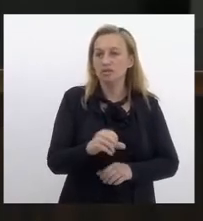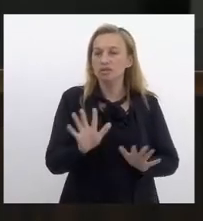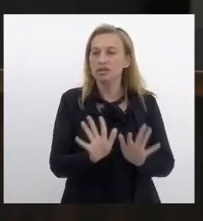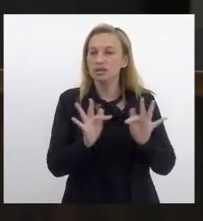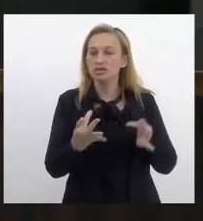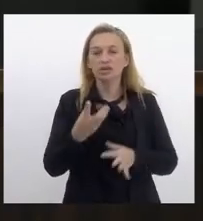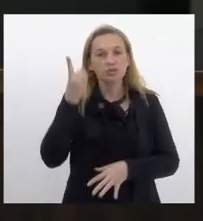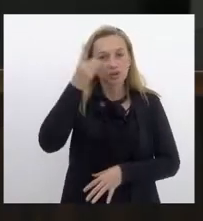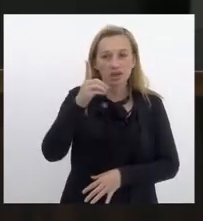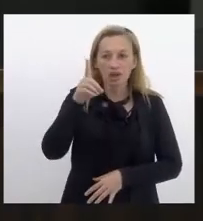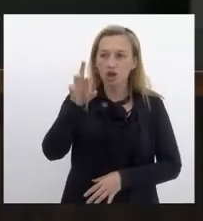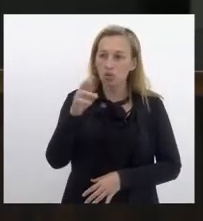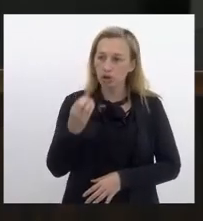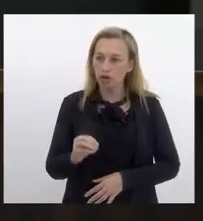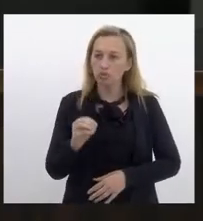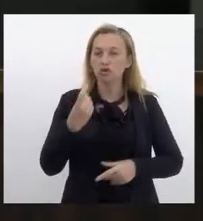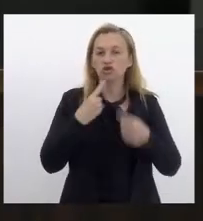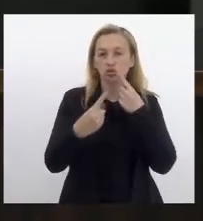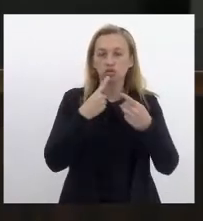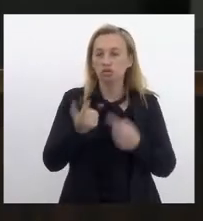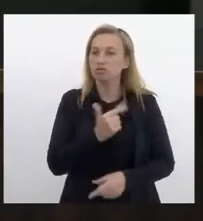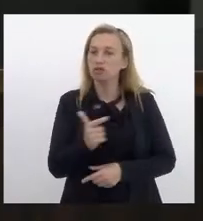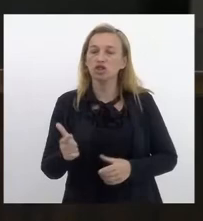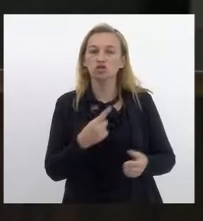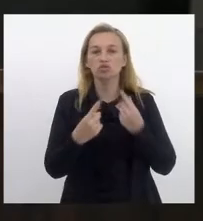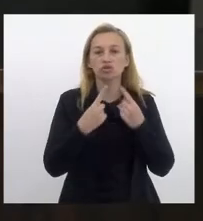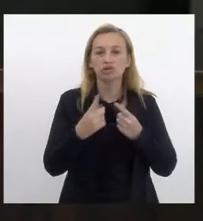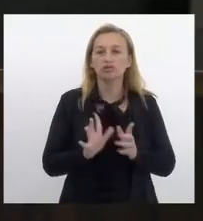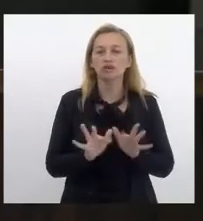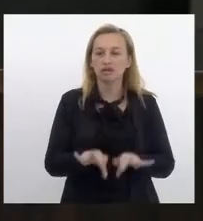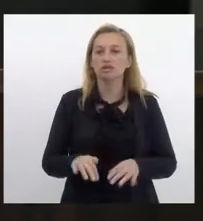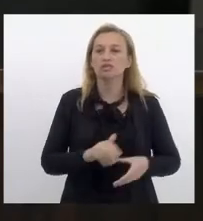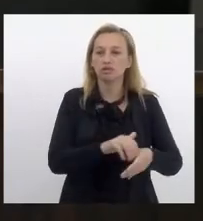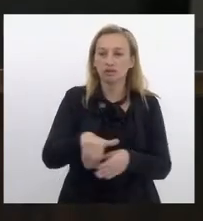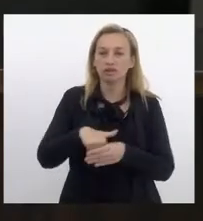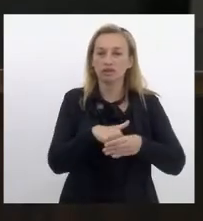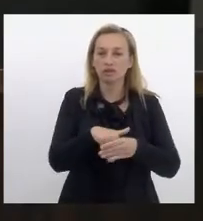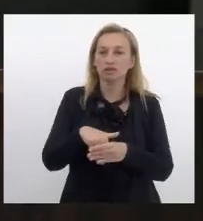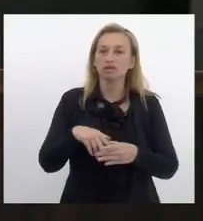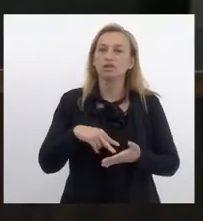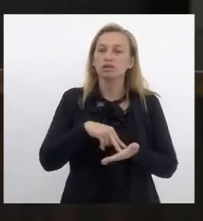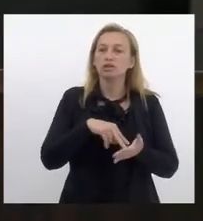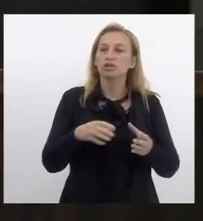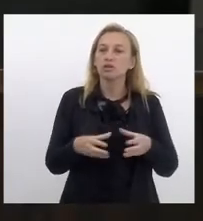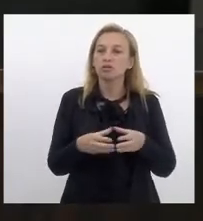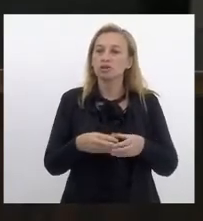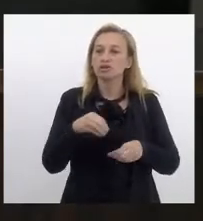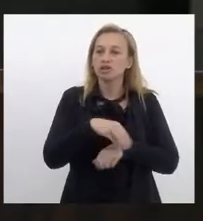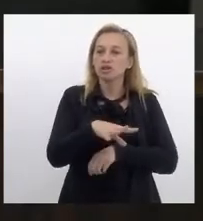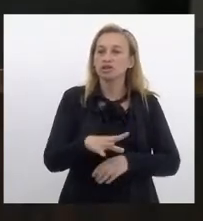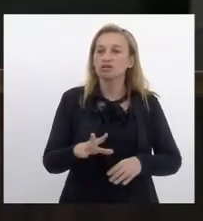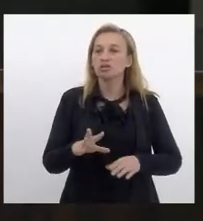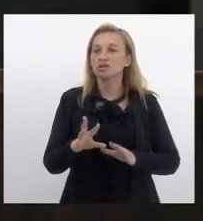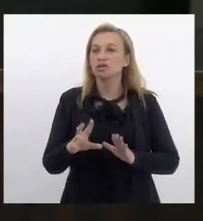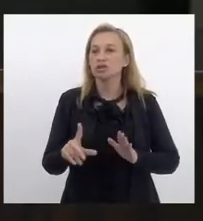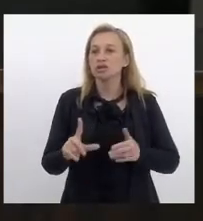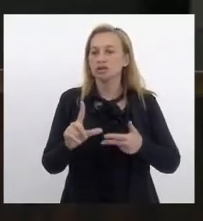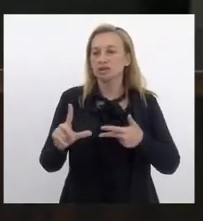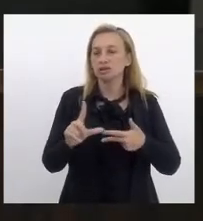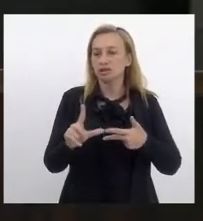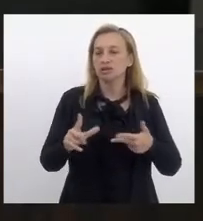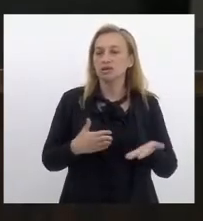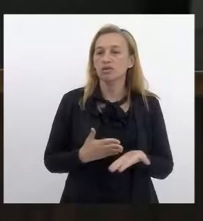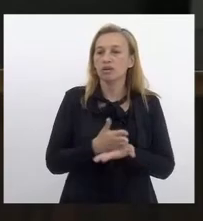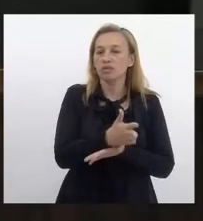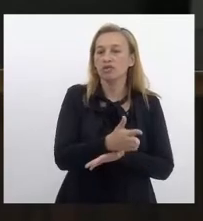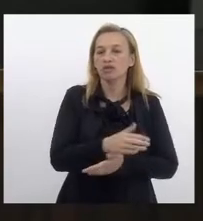deputado Eurico Júnior. Em discussão, não havendo que queira discutir, encerra a discussão, em votação, parecer da Comissão de Indicação Legislativa. Se os que aprovam